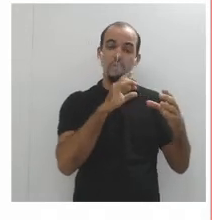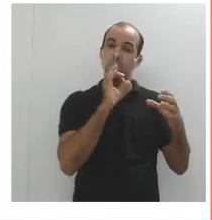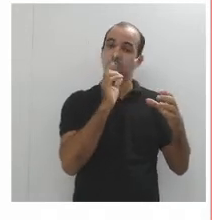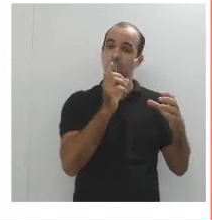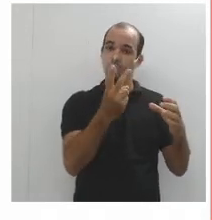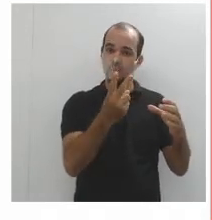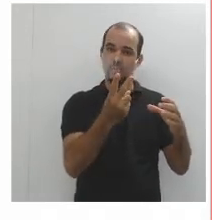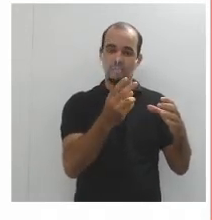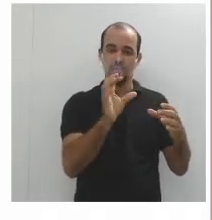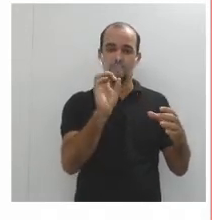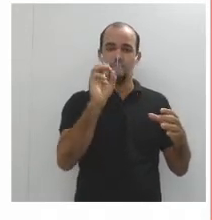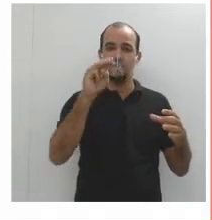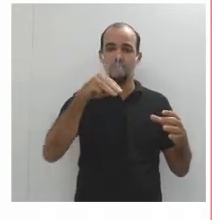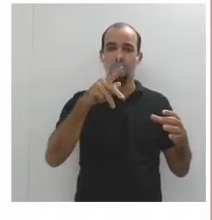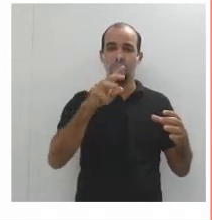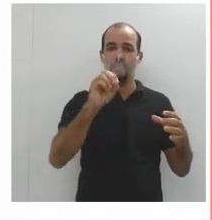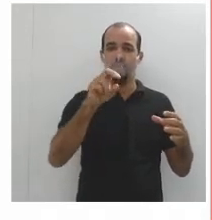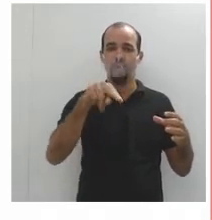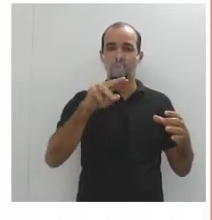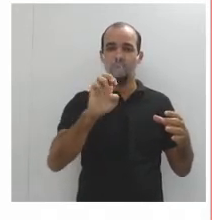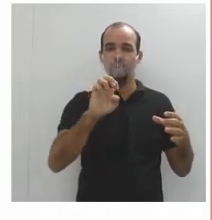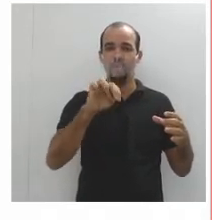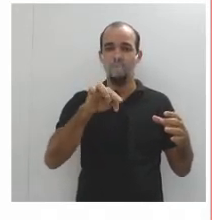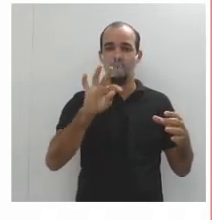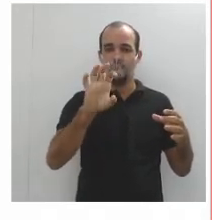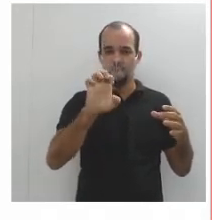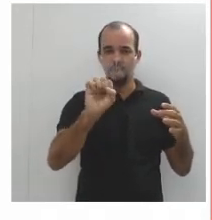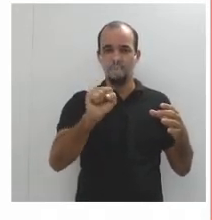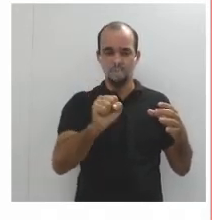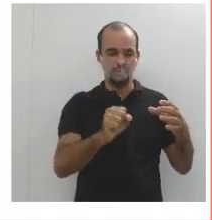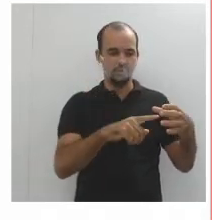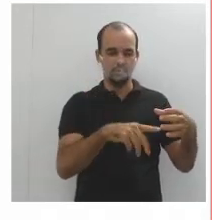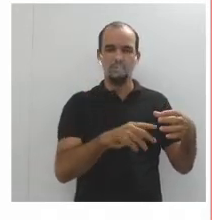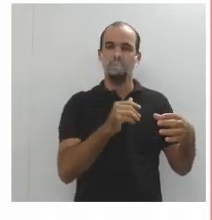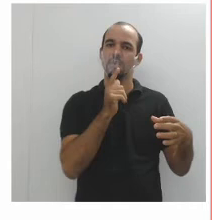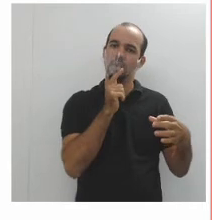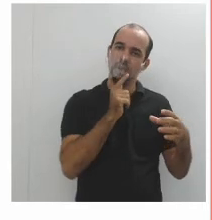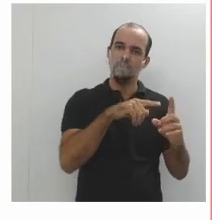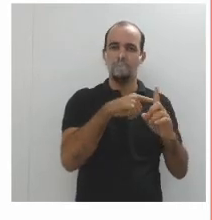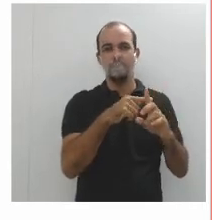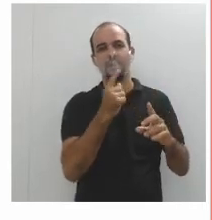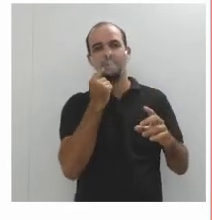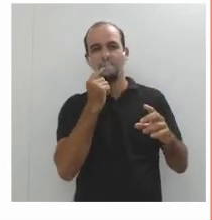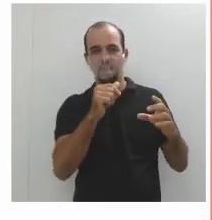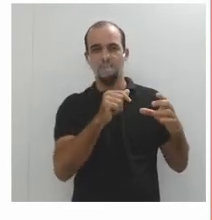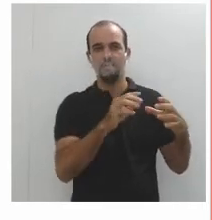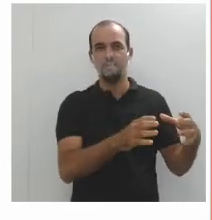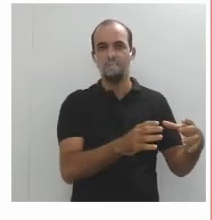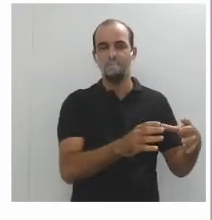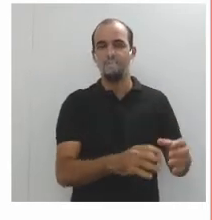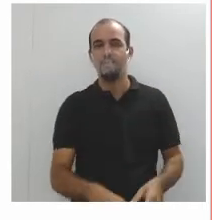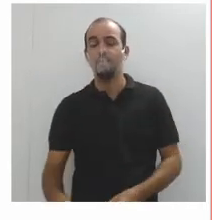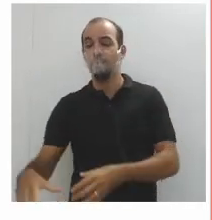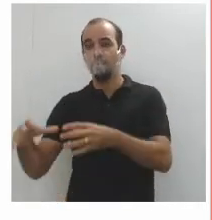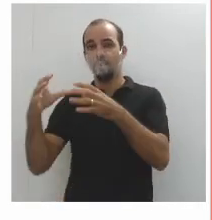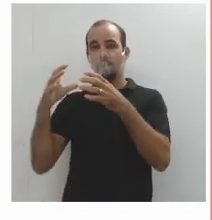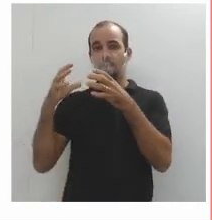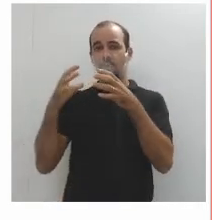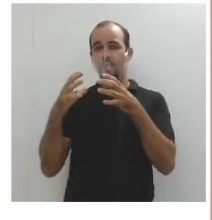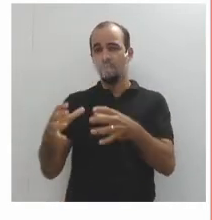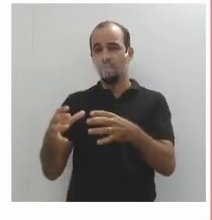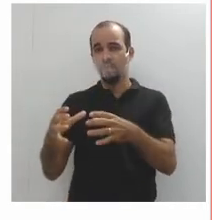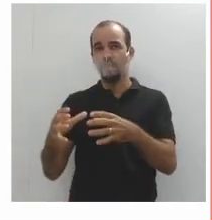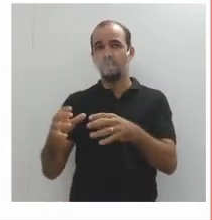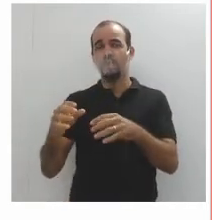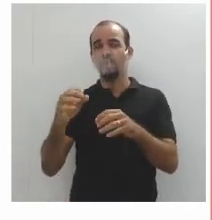Agora, gente, o que é uma substância pura e o que é uma misturada, tá bom? Gente, olha